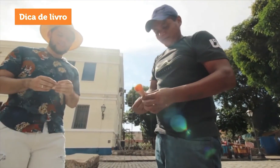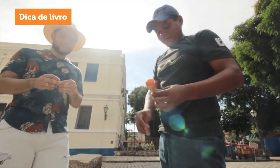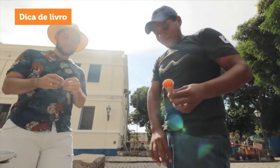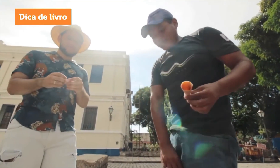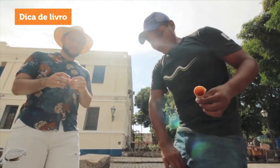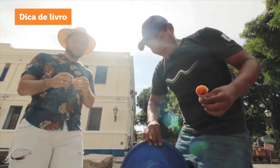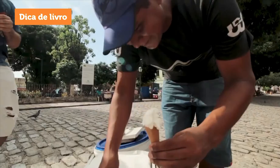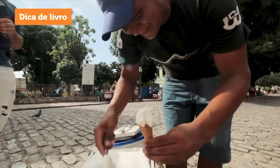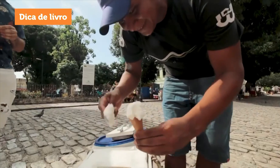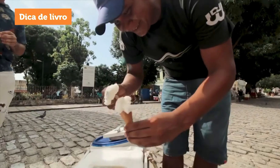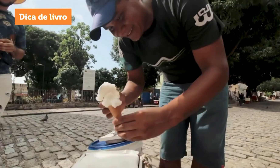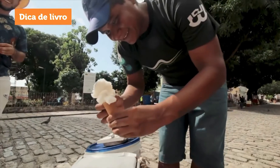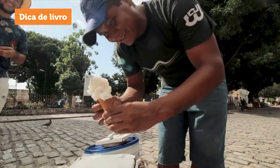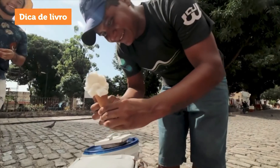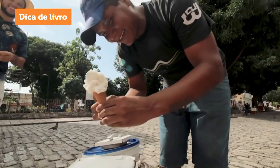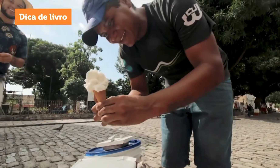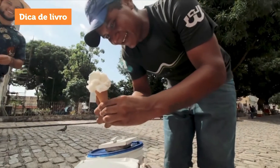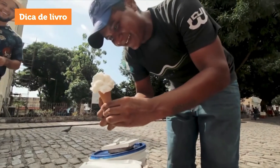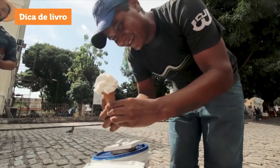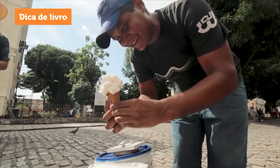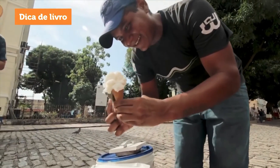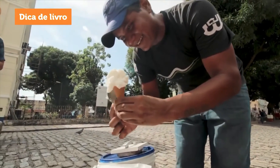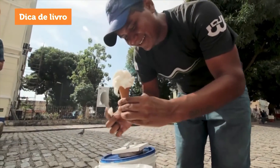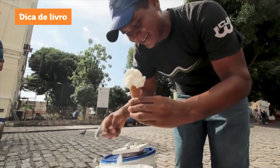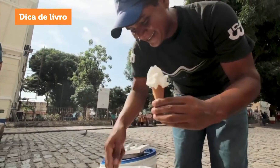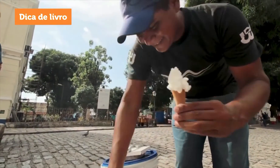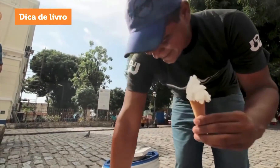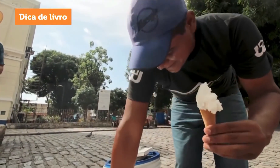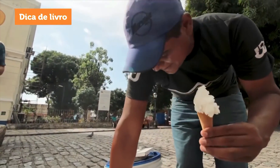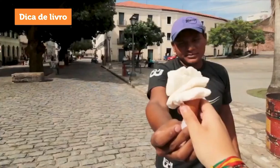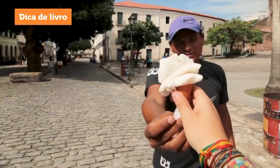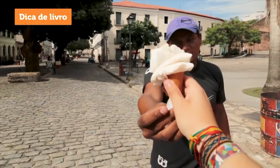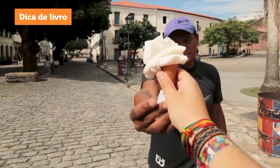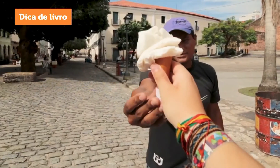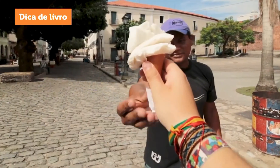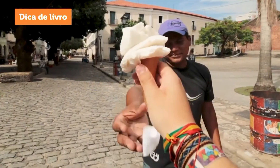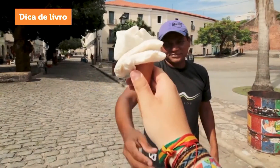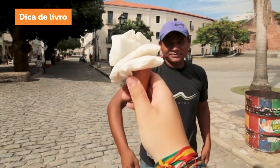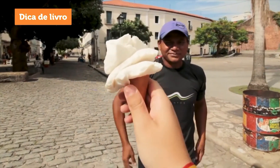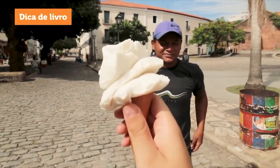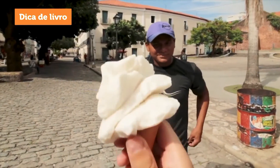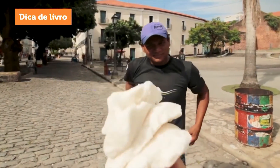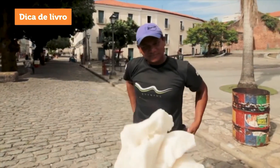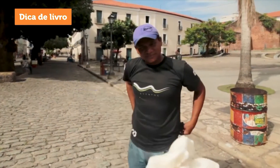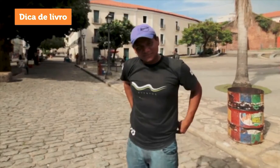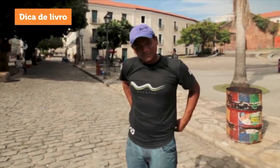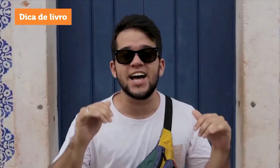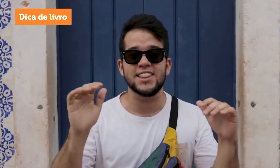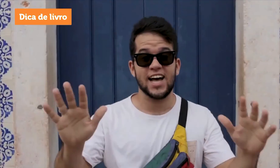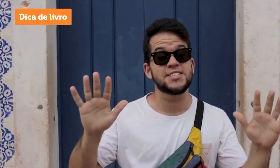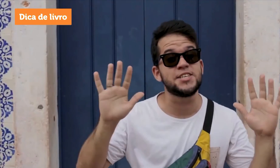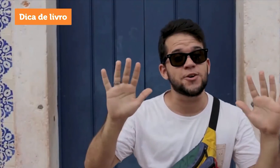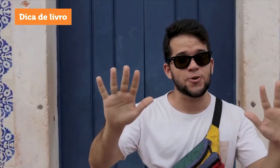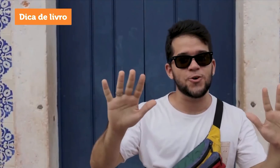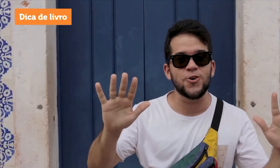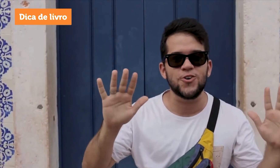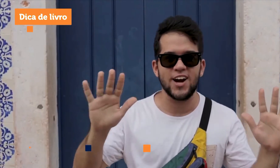Tem arroz de cuchá por lá, camarão pra comer demais. E o São Brás na venda da esquina